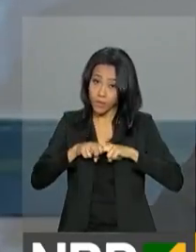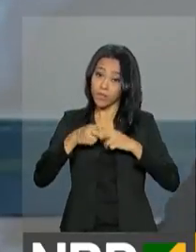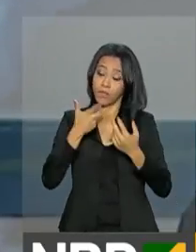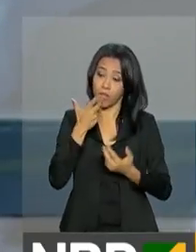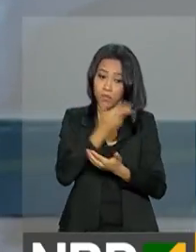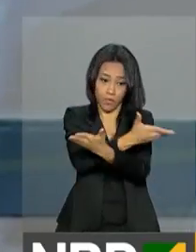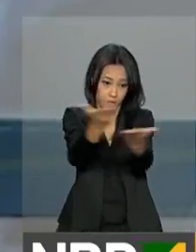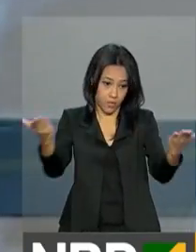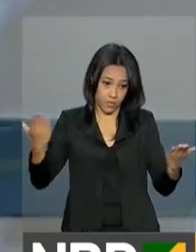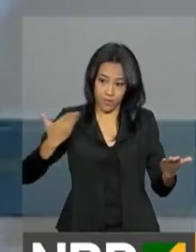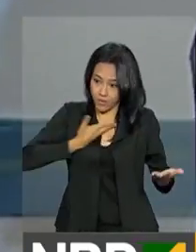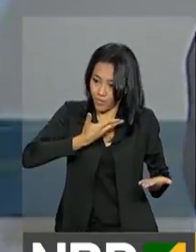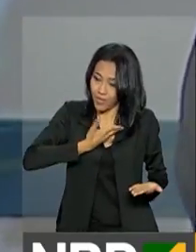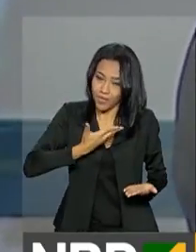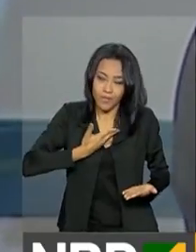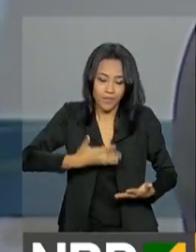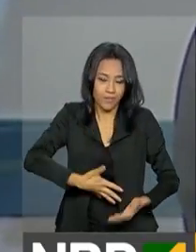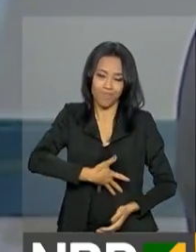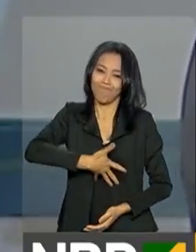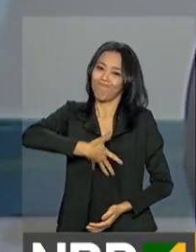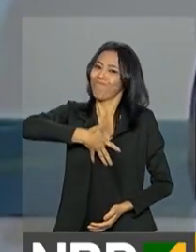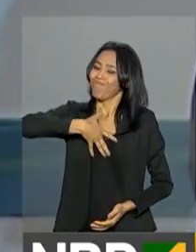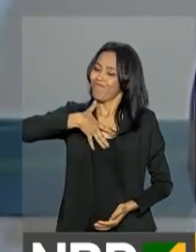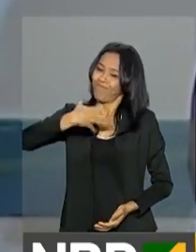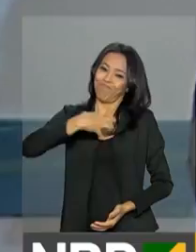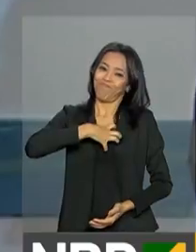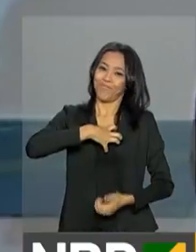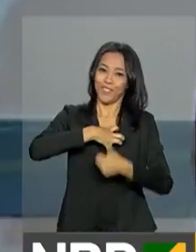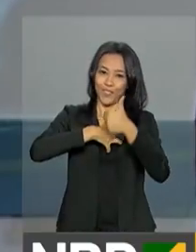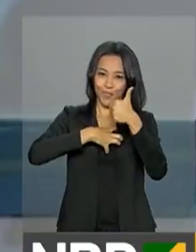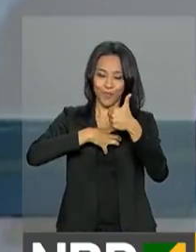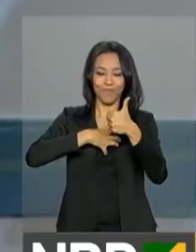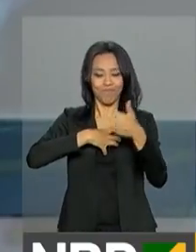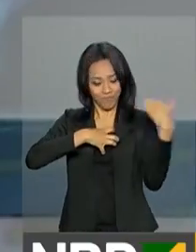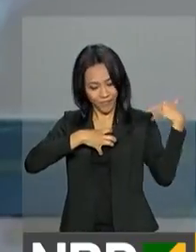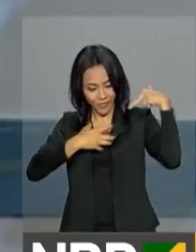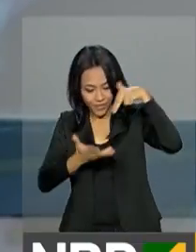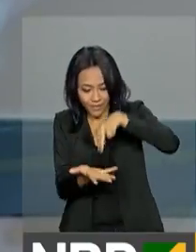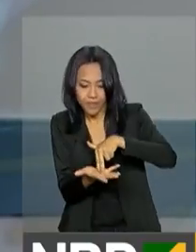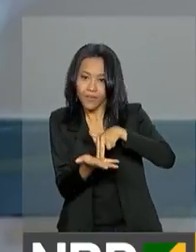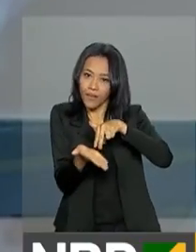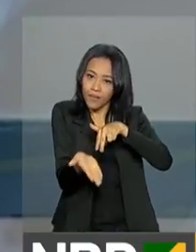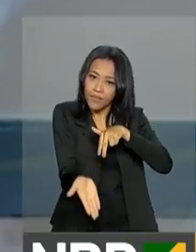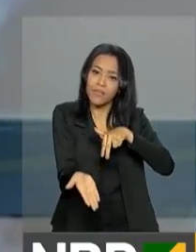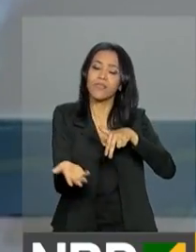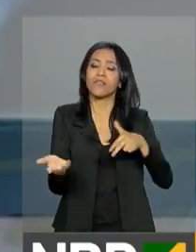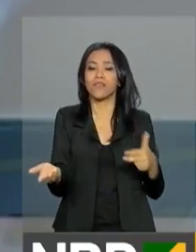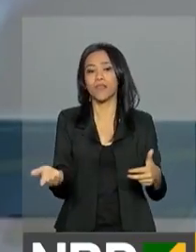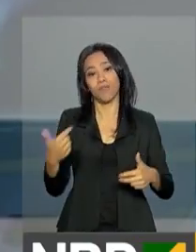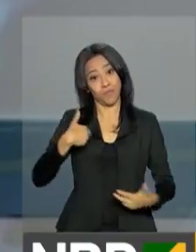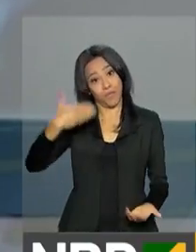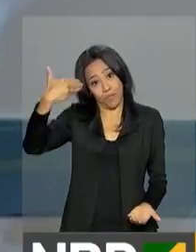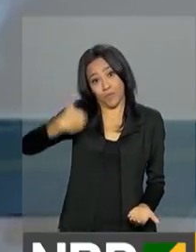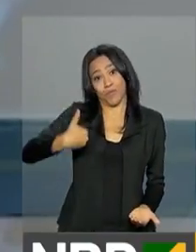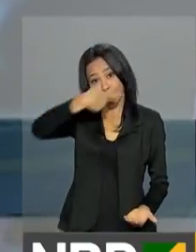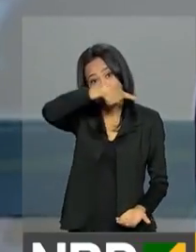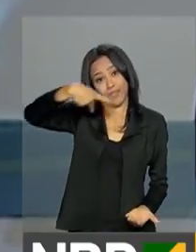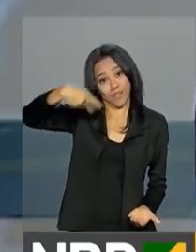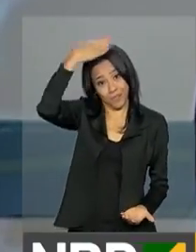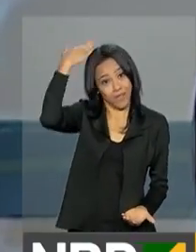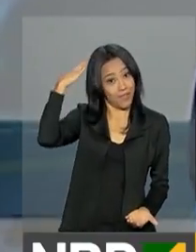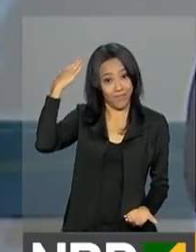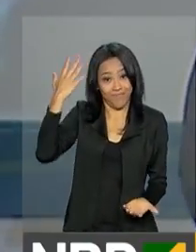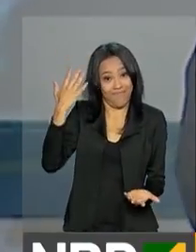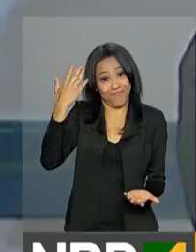prezados amigos, é uma honra extraordinária, e eu sei que não recebo esse título por ser presidente da República, porque há